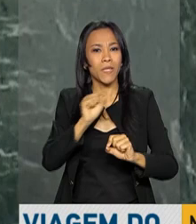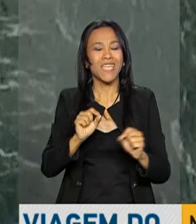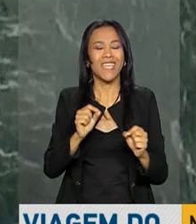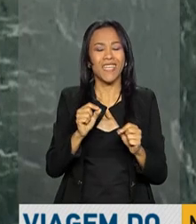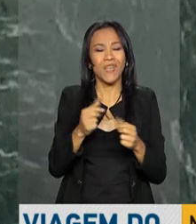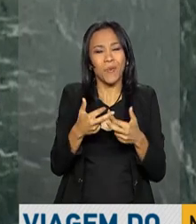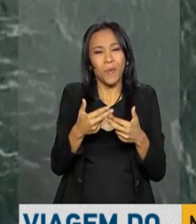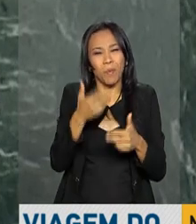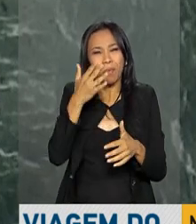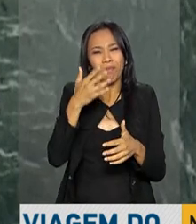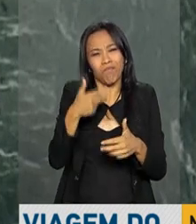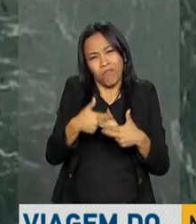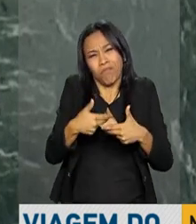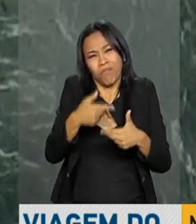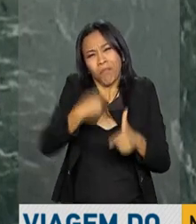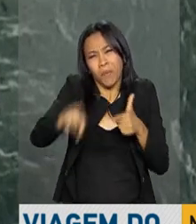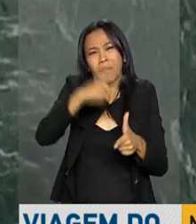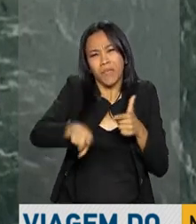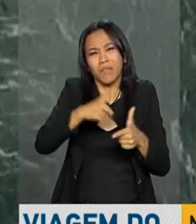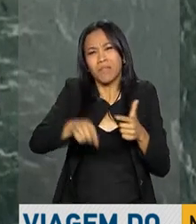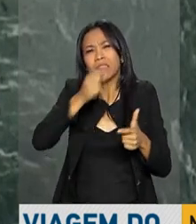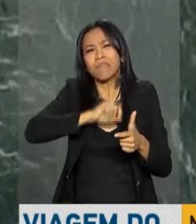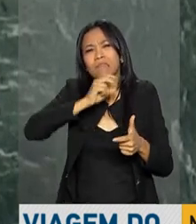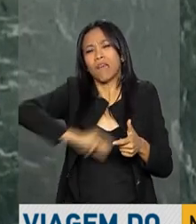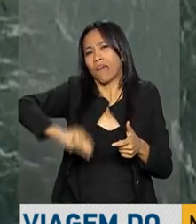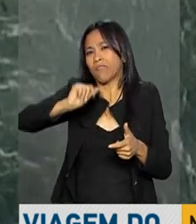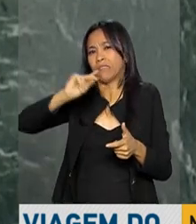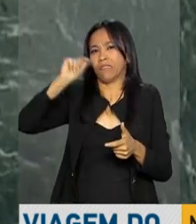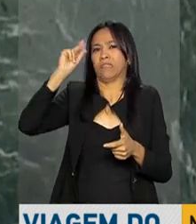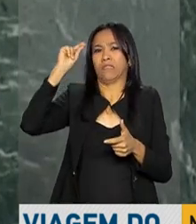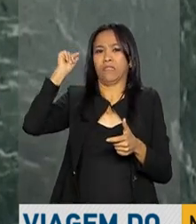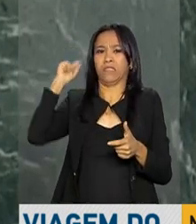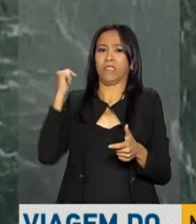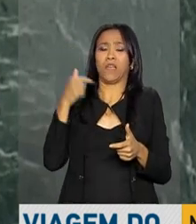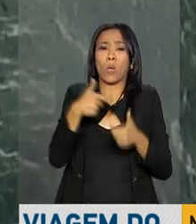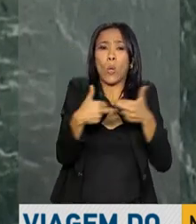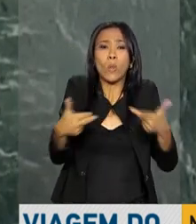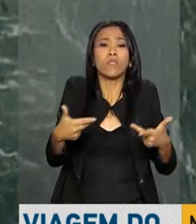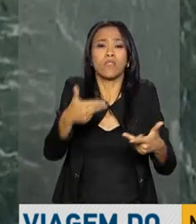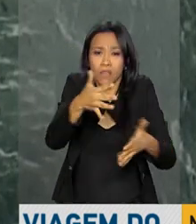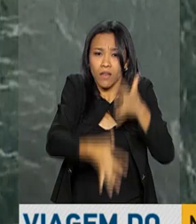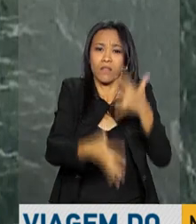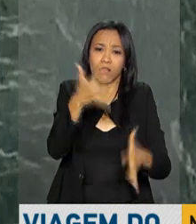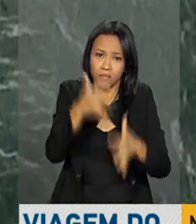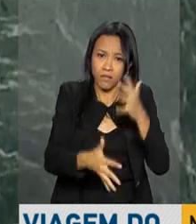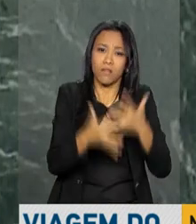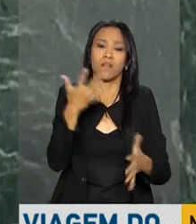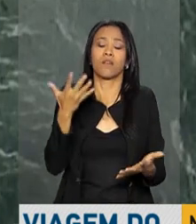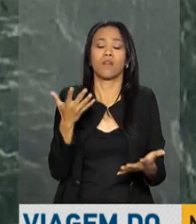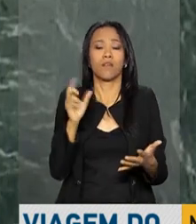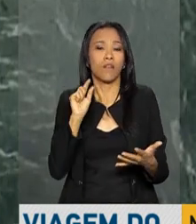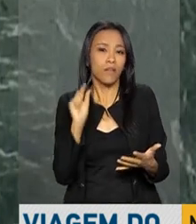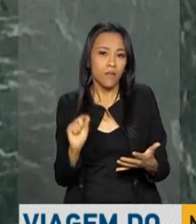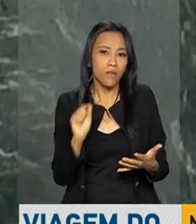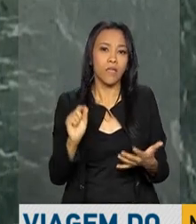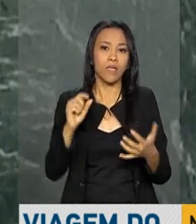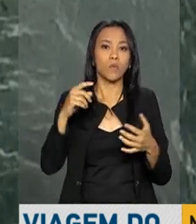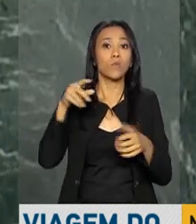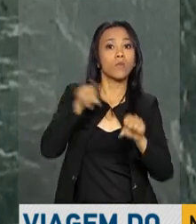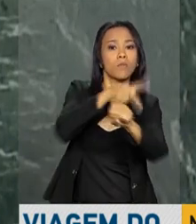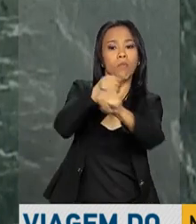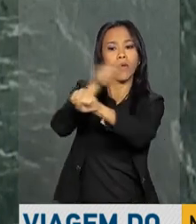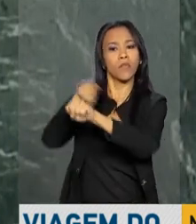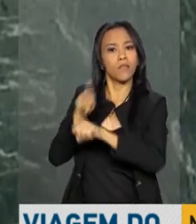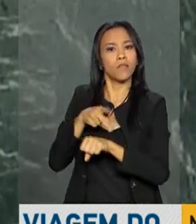pendências antigas. São pendências que prejudicam, sobretudo, países em